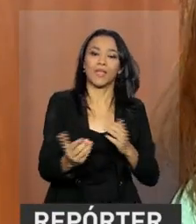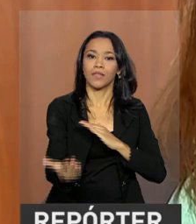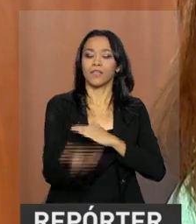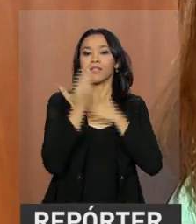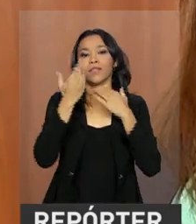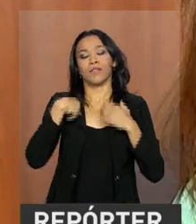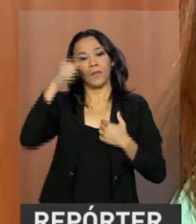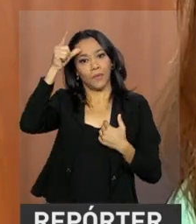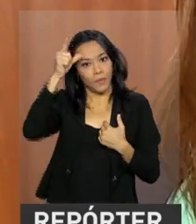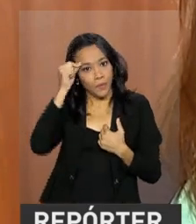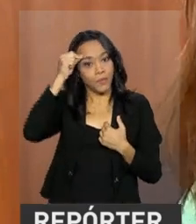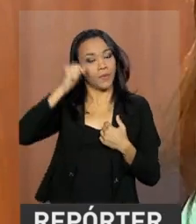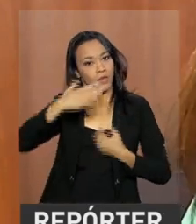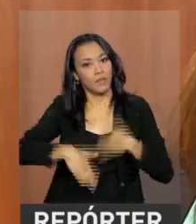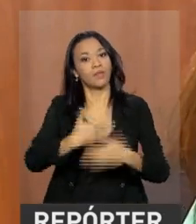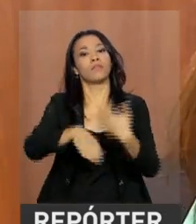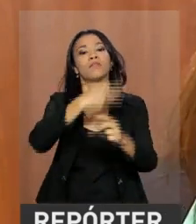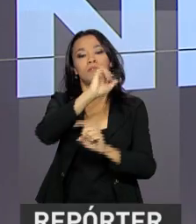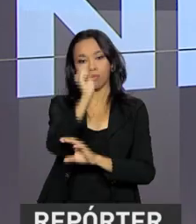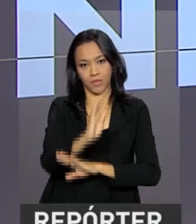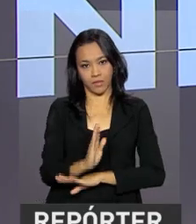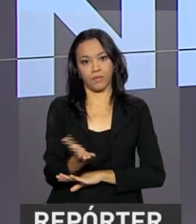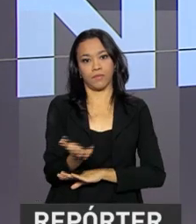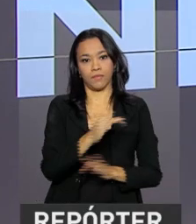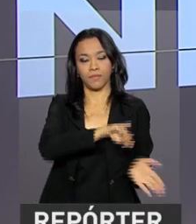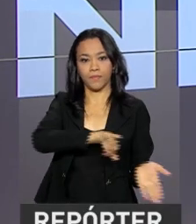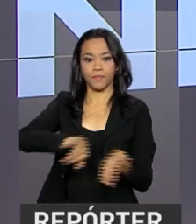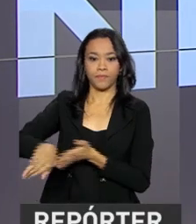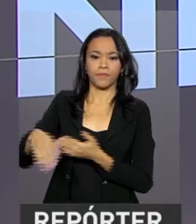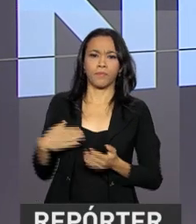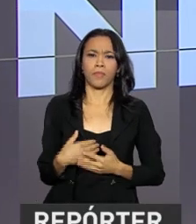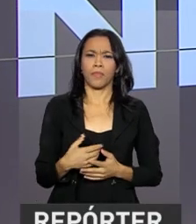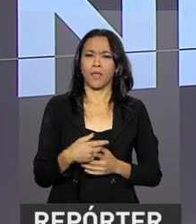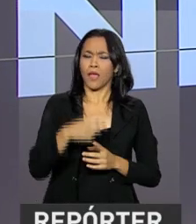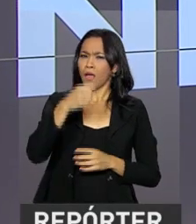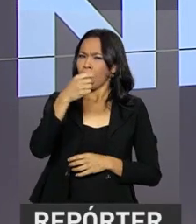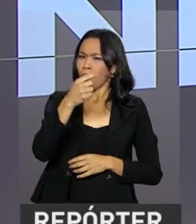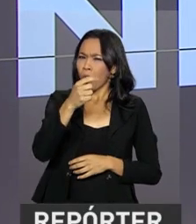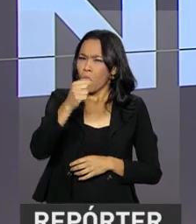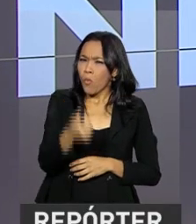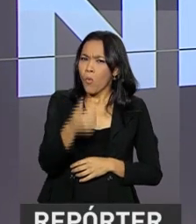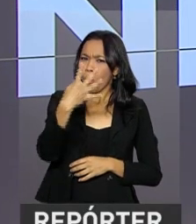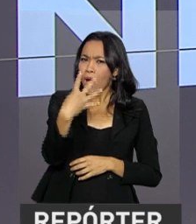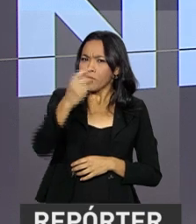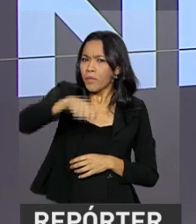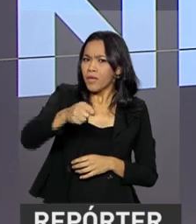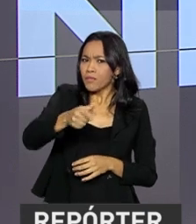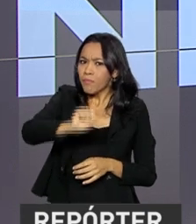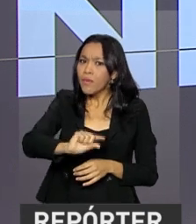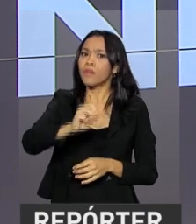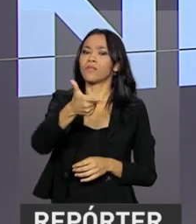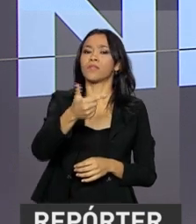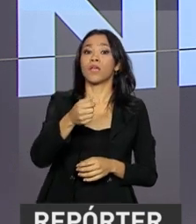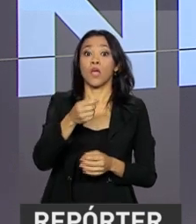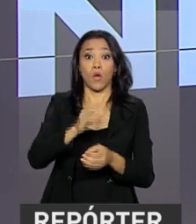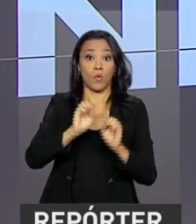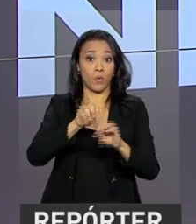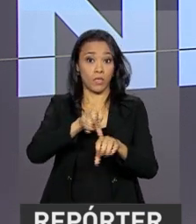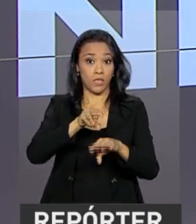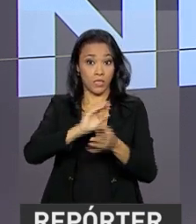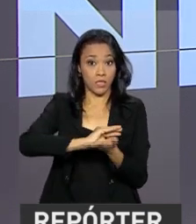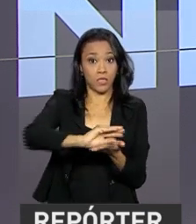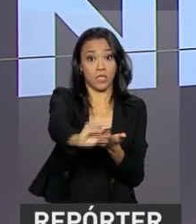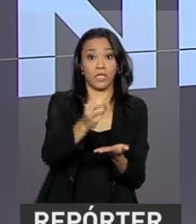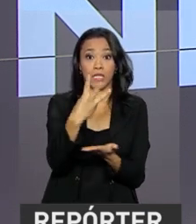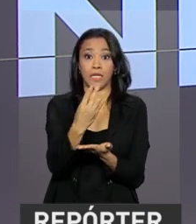recuperação da capacidade do Brasil crescer. Em menos de 4 meses, o Ministério da Educação liberou mais de 3 bilhões